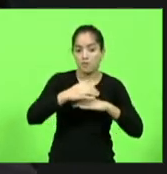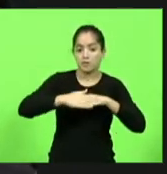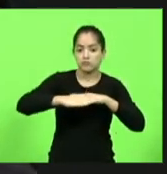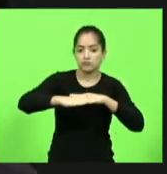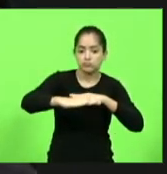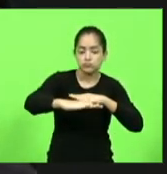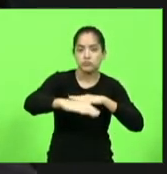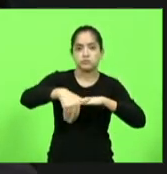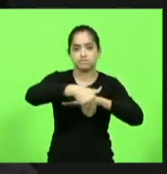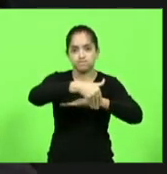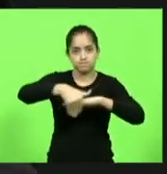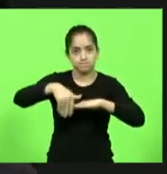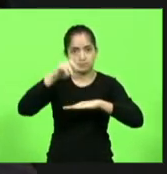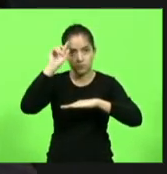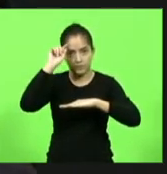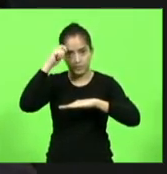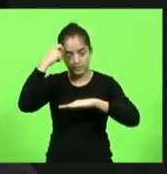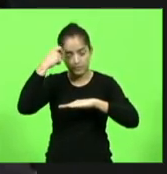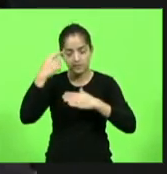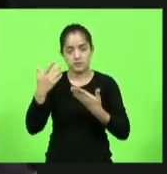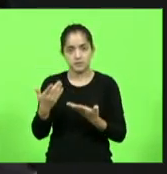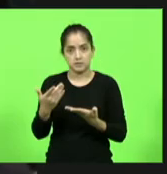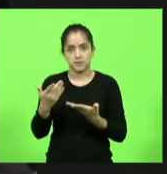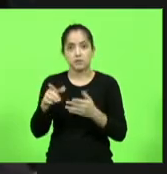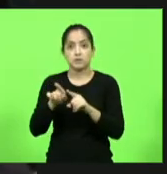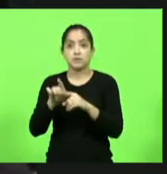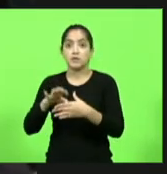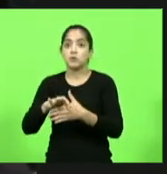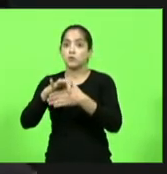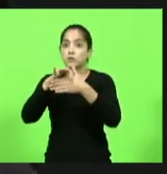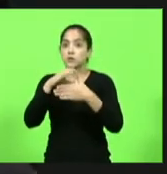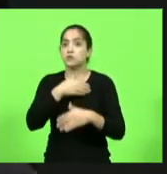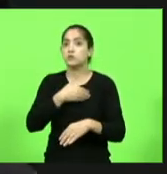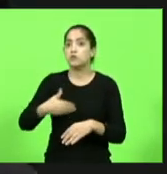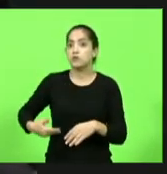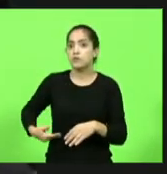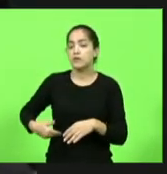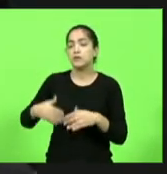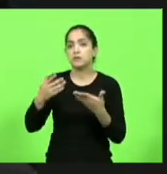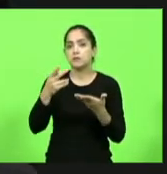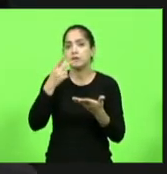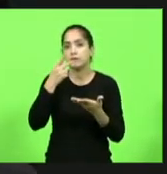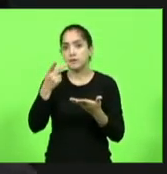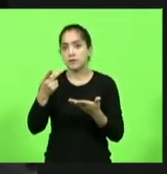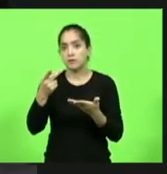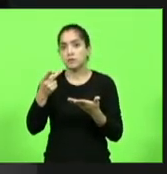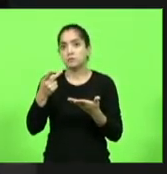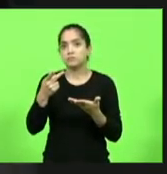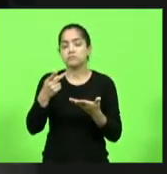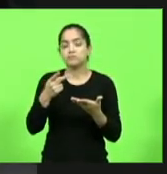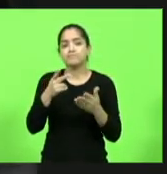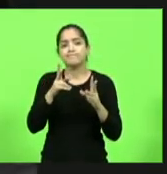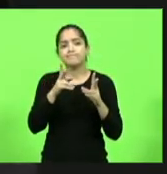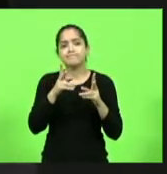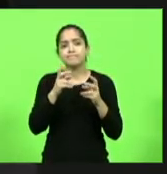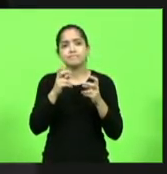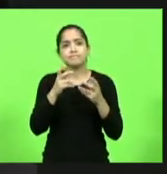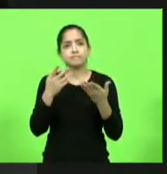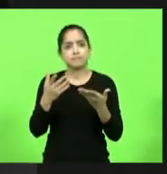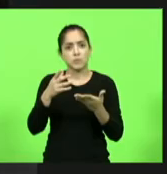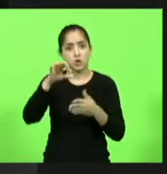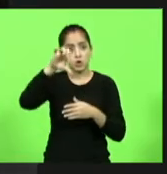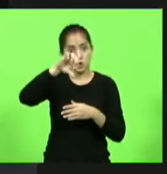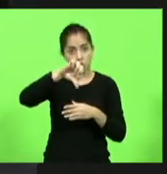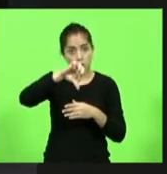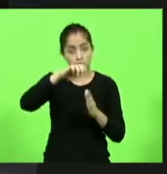próprio líder do governo, o deputado Zé Milton, falou agora de várias rodovias. Eu notei 9 compromissos assinados